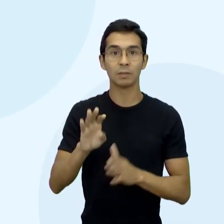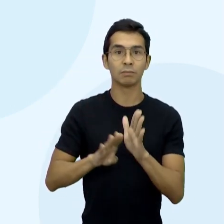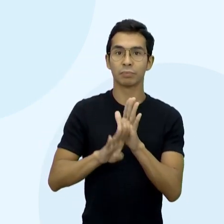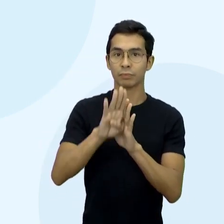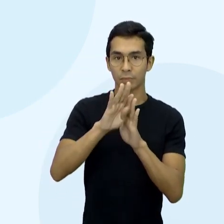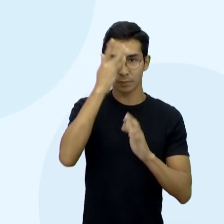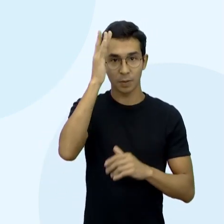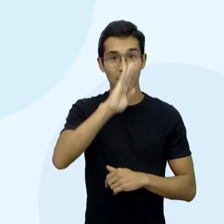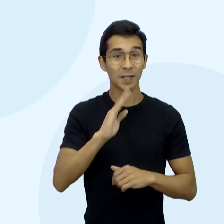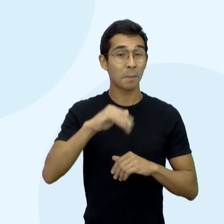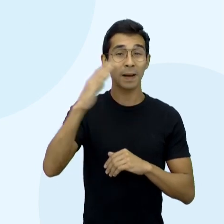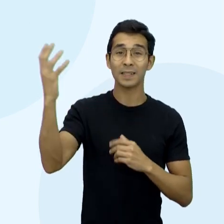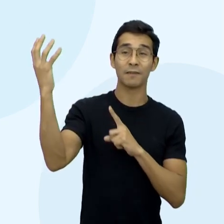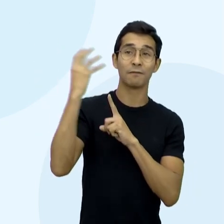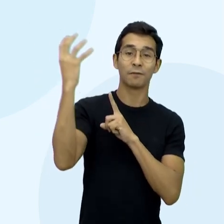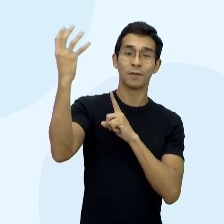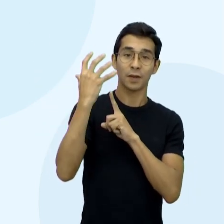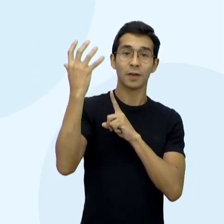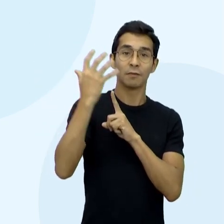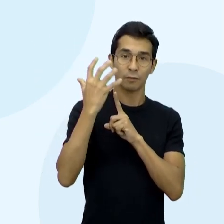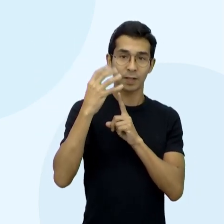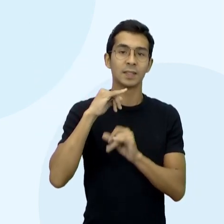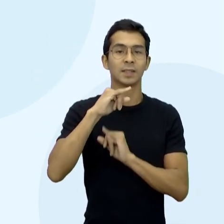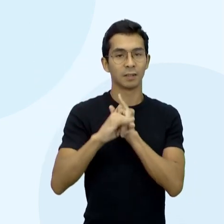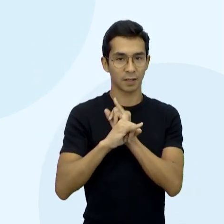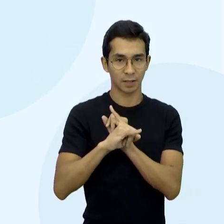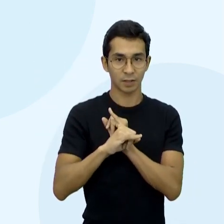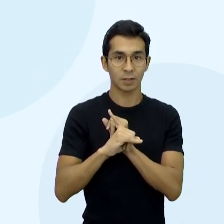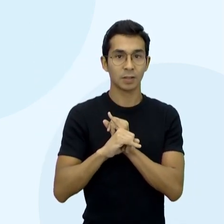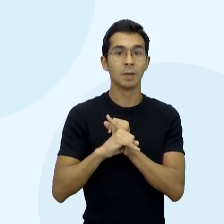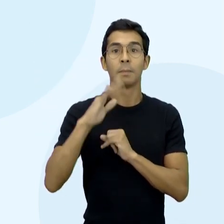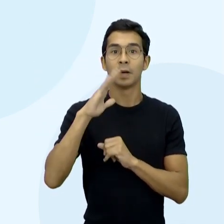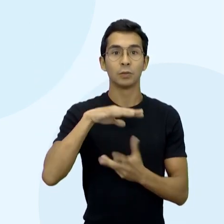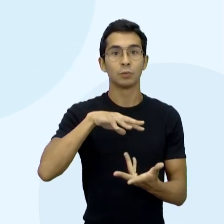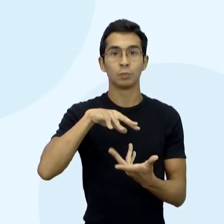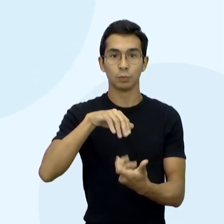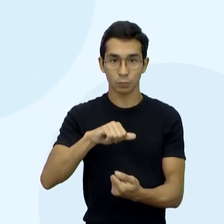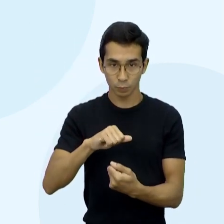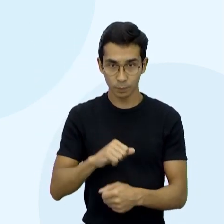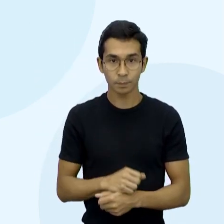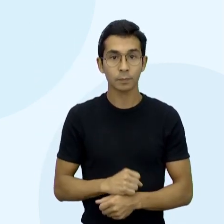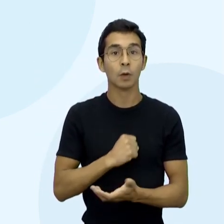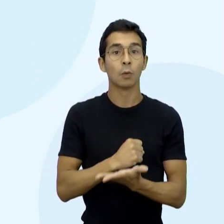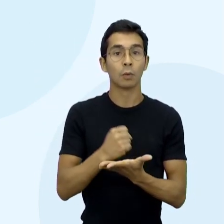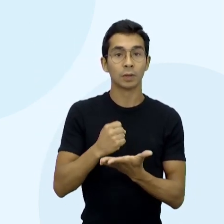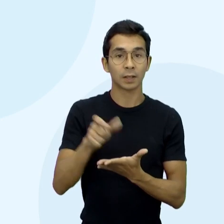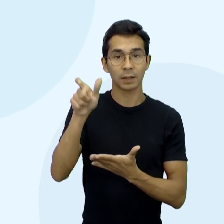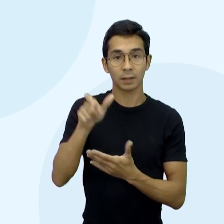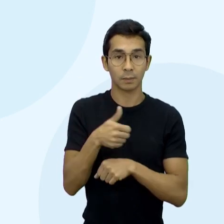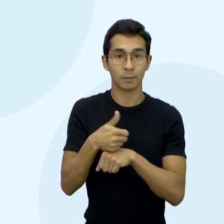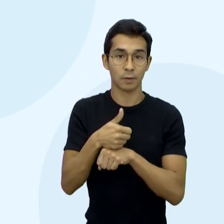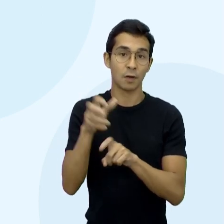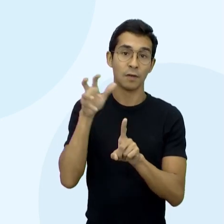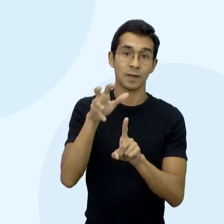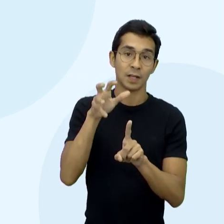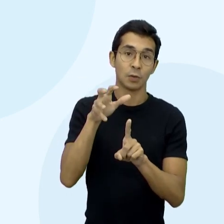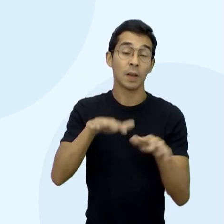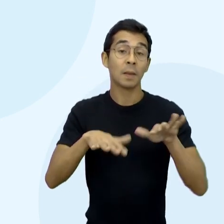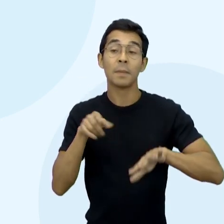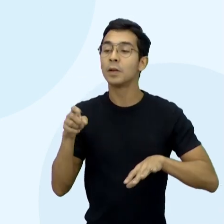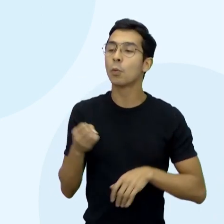influência digital no planeta. Para contratar um influenciador, as marcas olham principalmente o número de seguidores